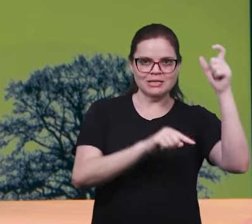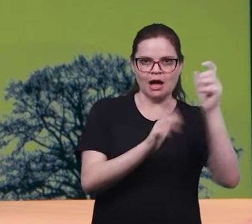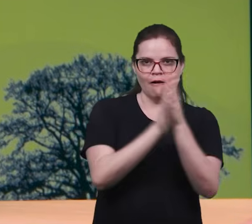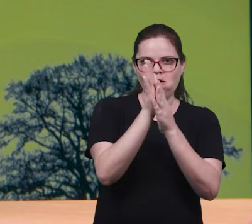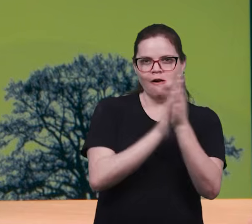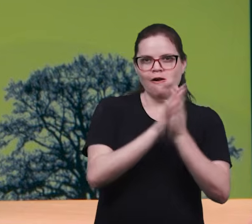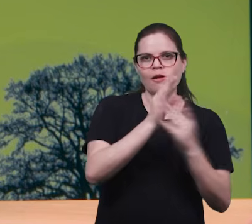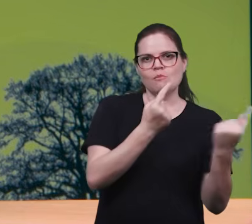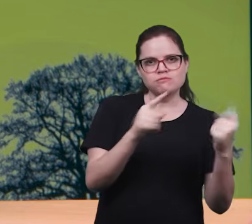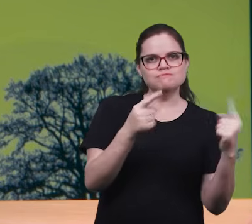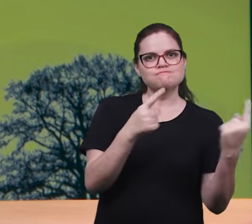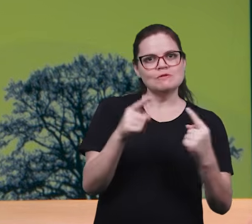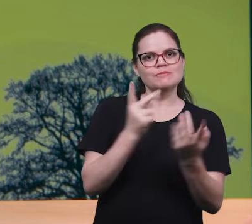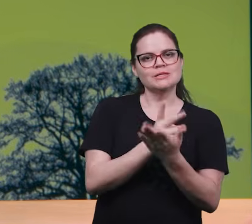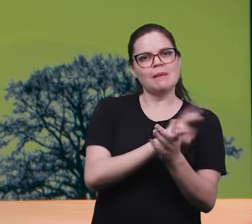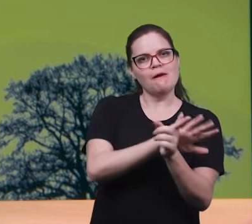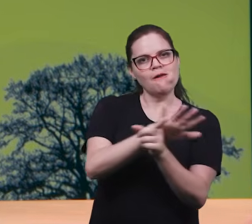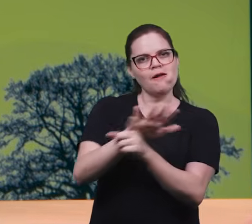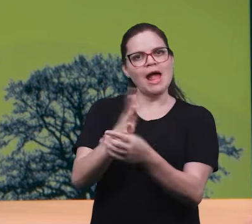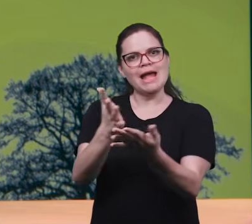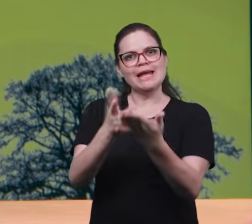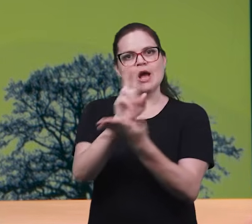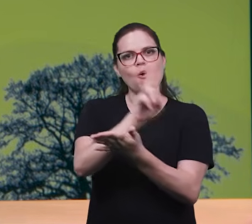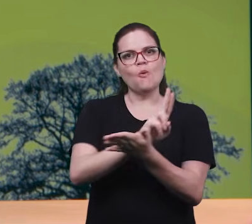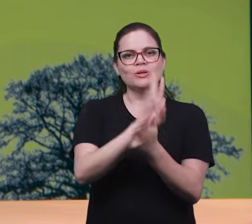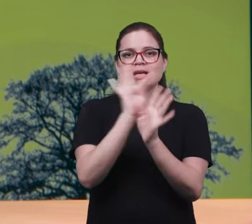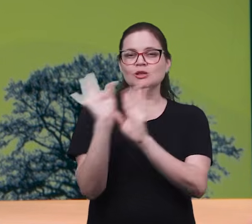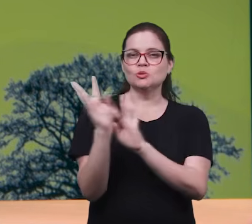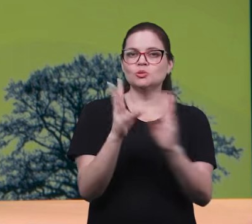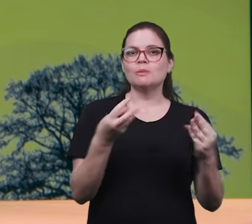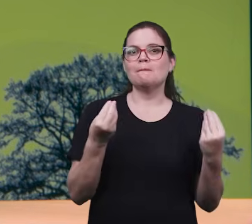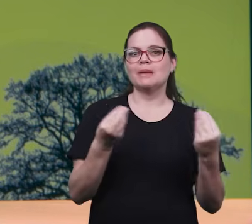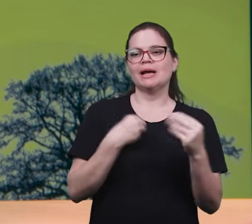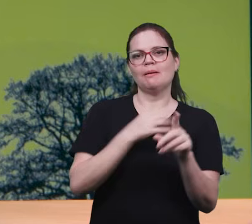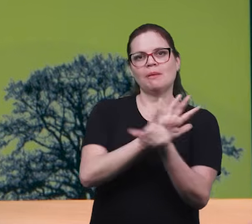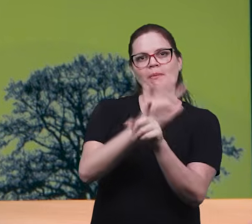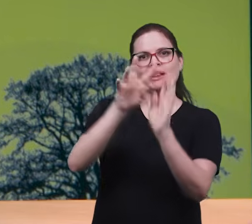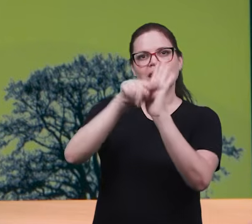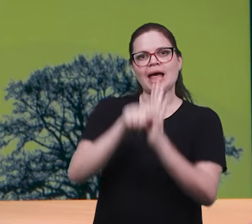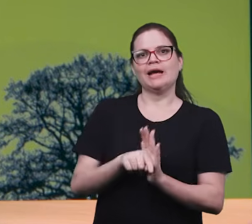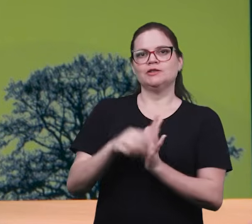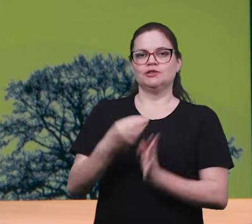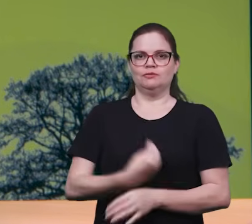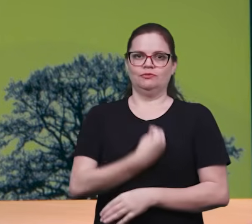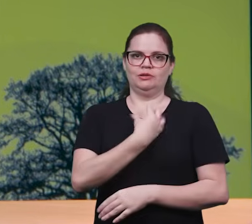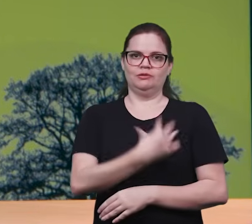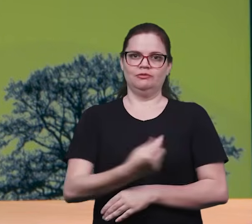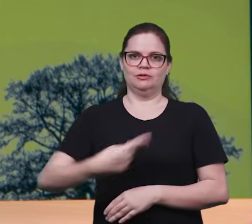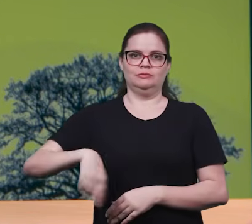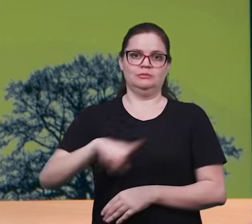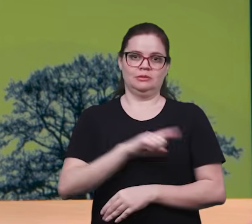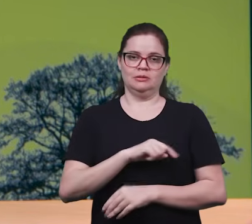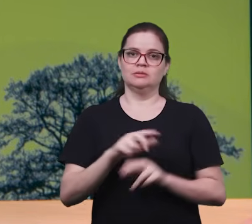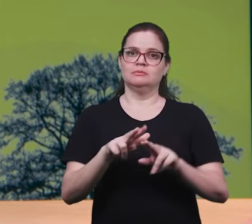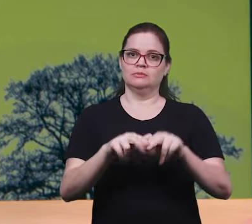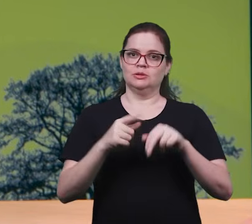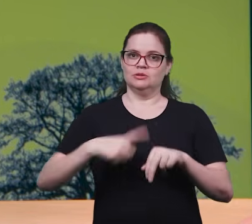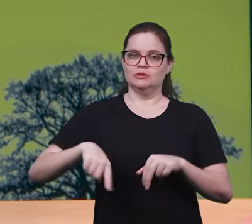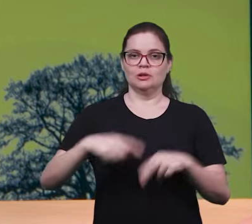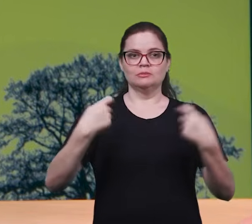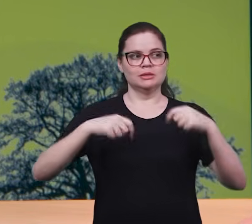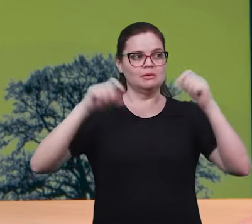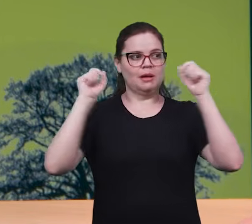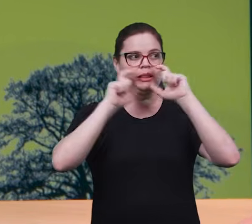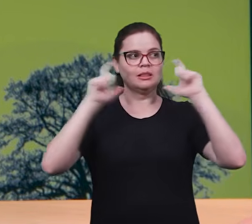trégua. Usa de todos os recursos para impactar negativamente na vida dos nossos filhos. Então, se nós não estivermos